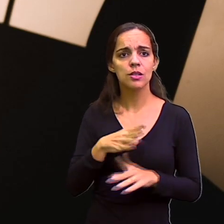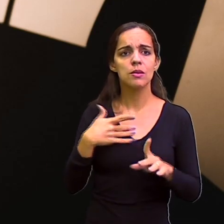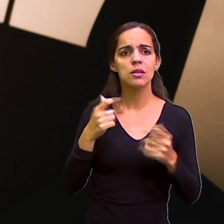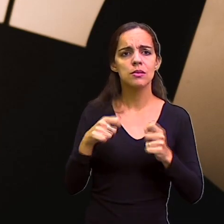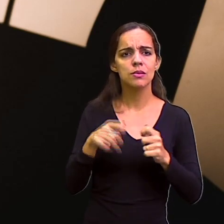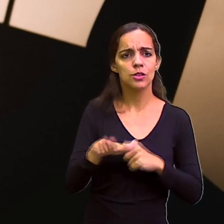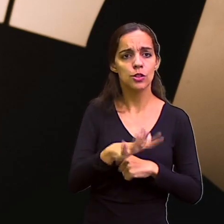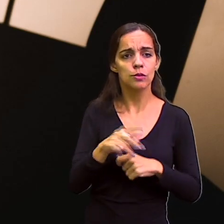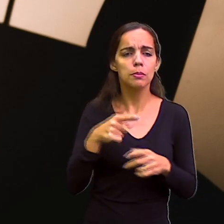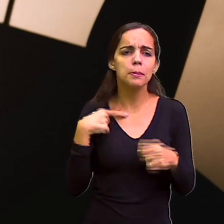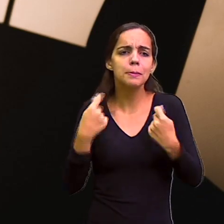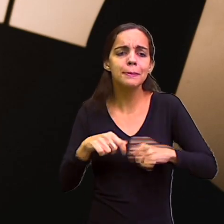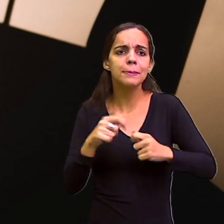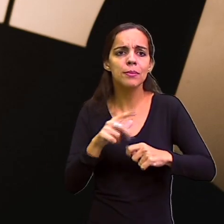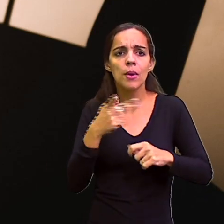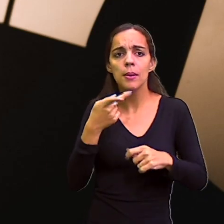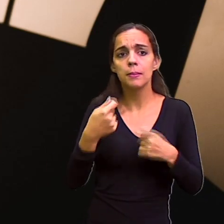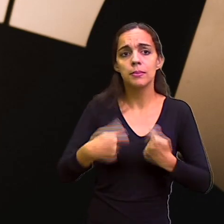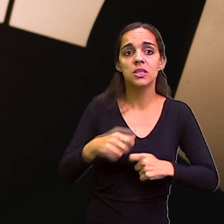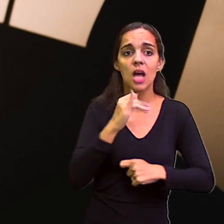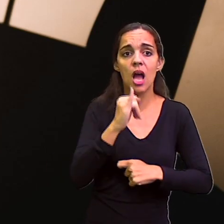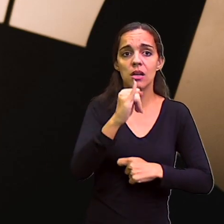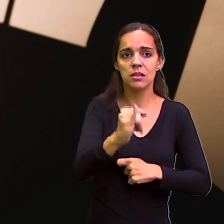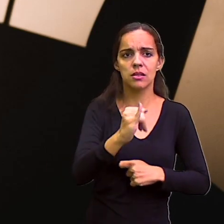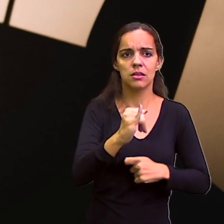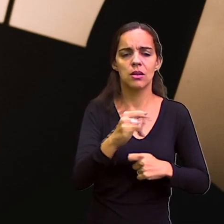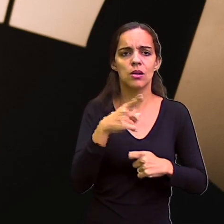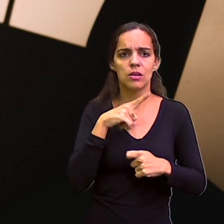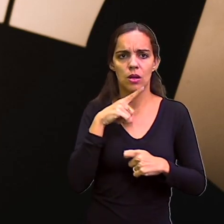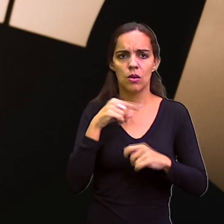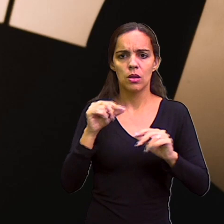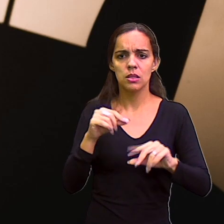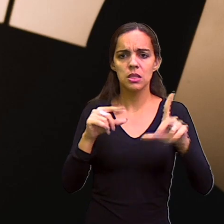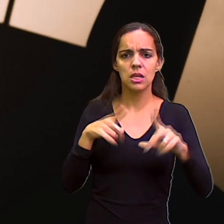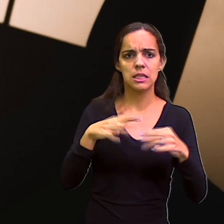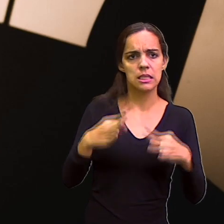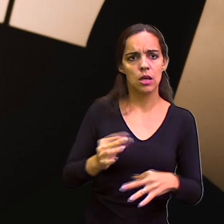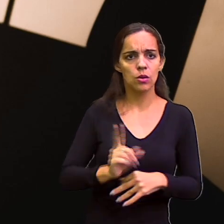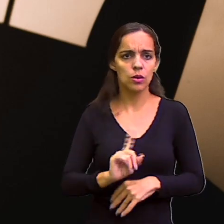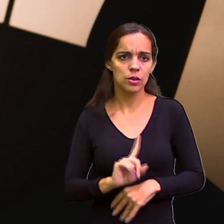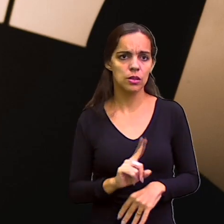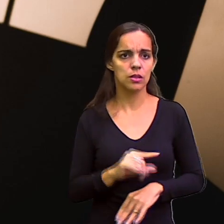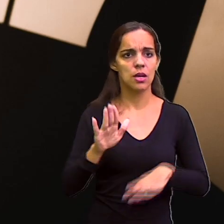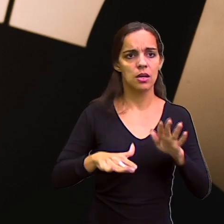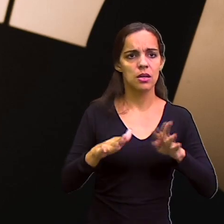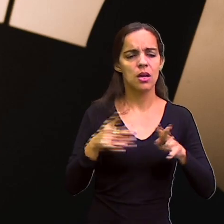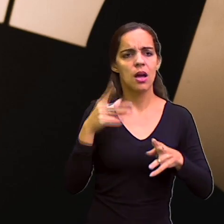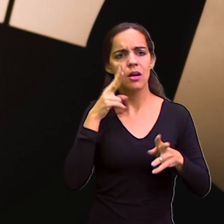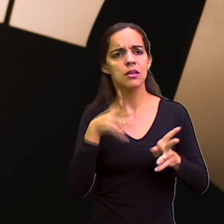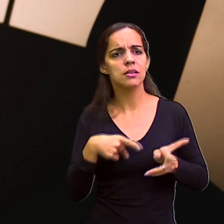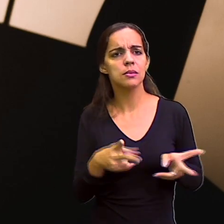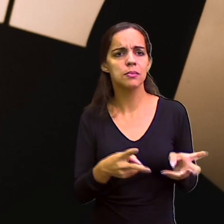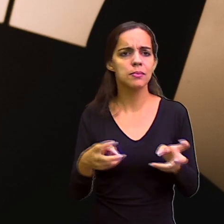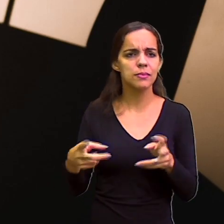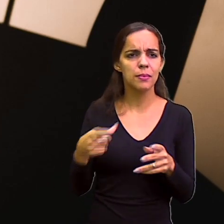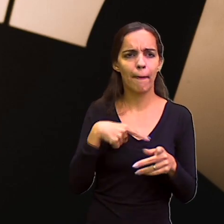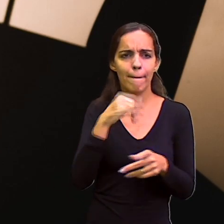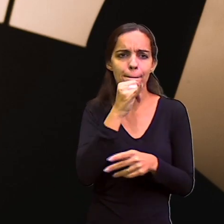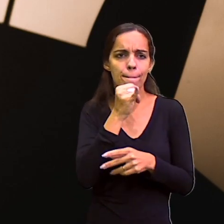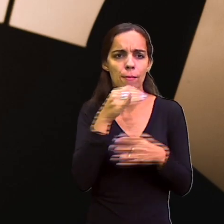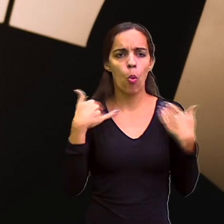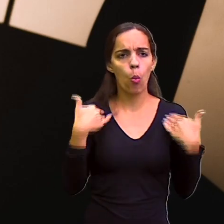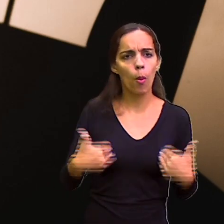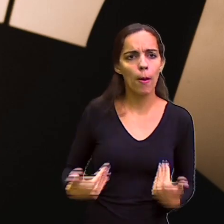Este espaço indica quando se está em cena ou não. Quando o manipulador estiver com alguma parte do